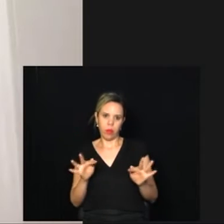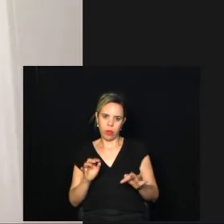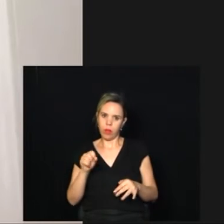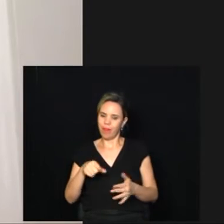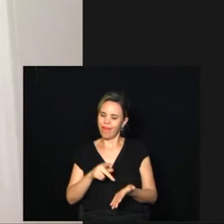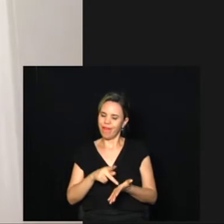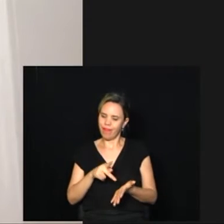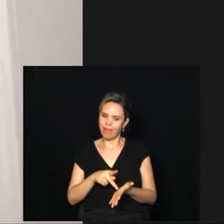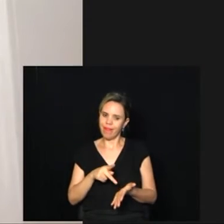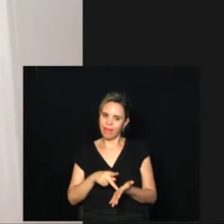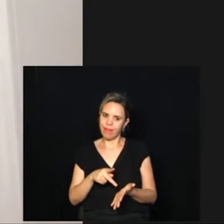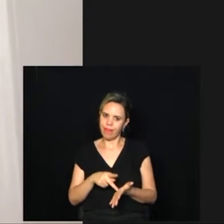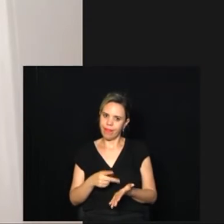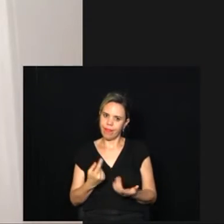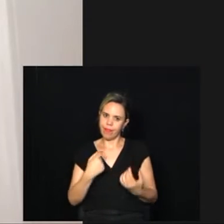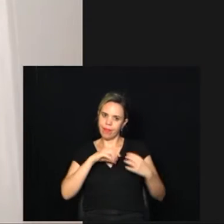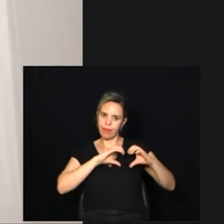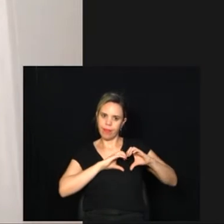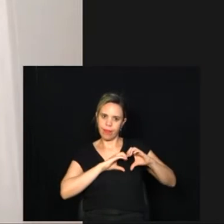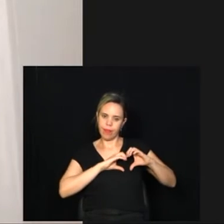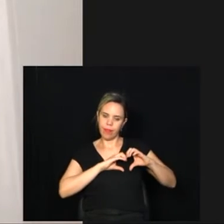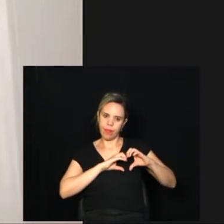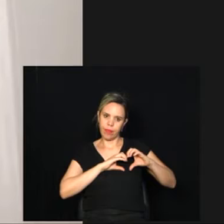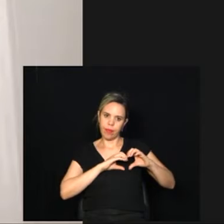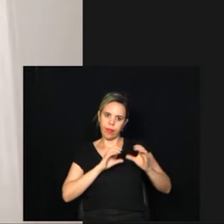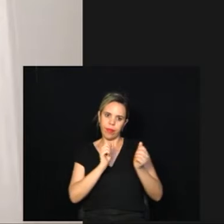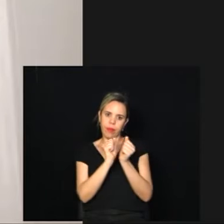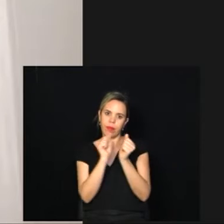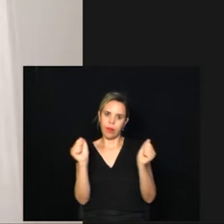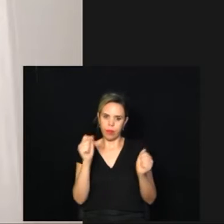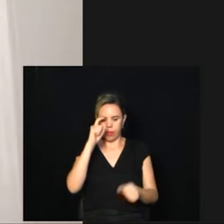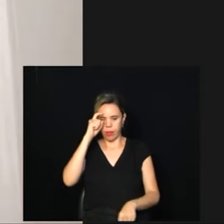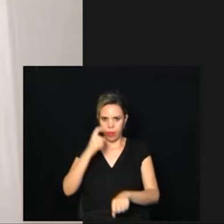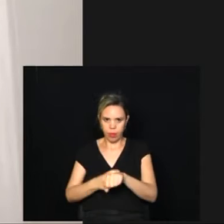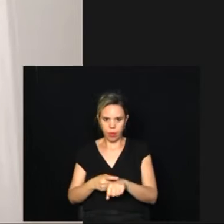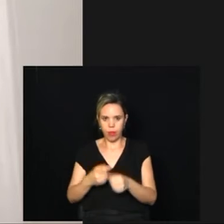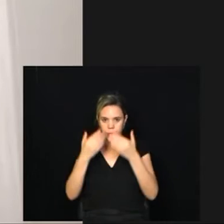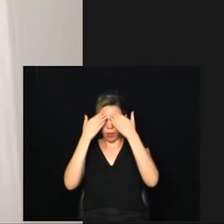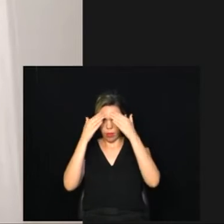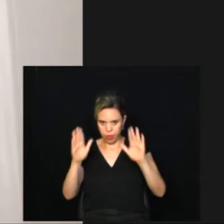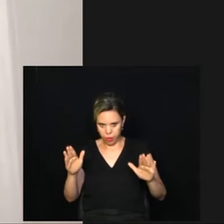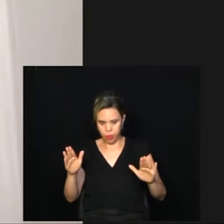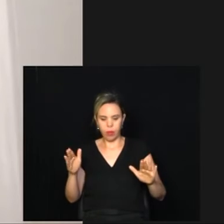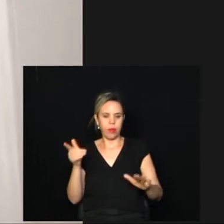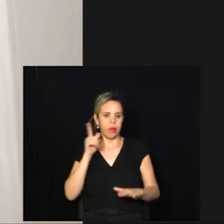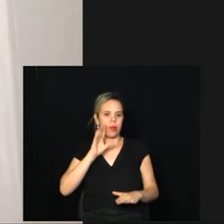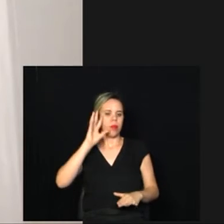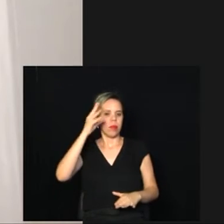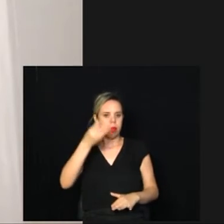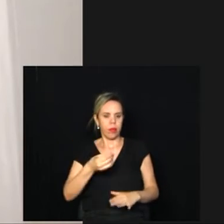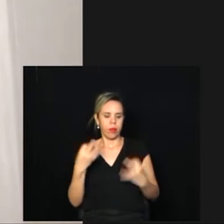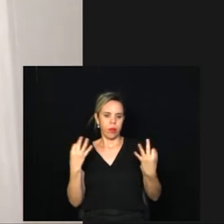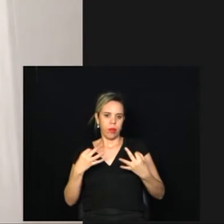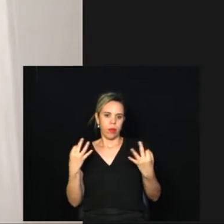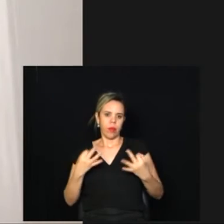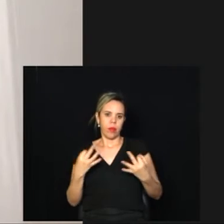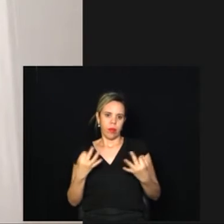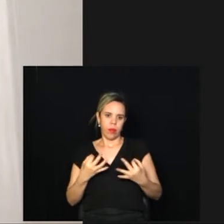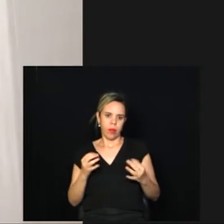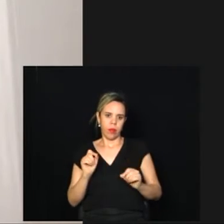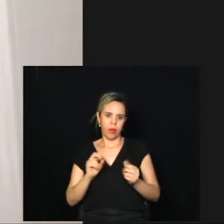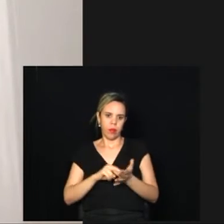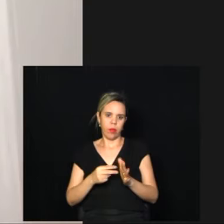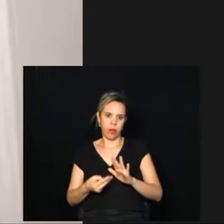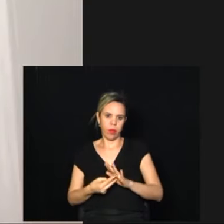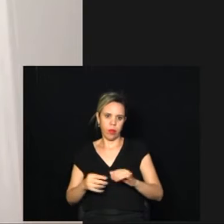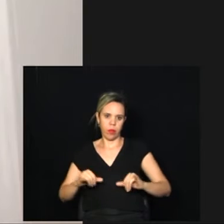de verdade no nosso coração quando a gente se liberta da ignorância, né? A gente entende perfeitamente a questão do que é o